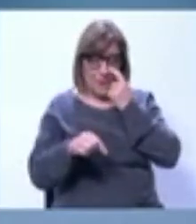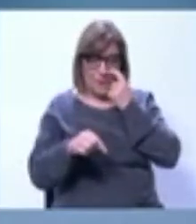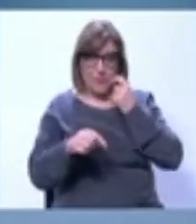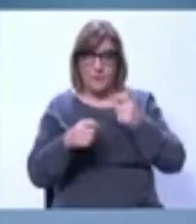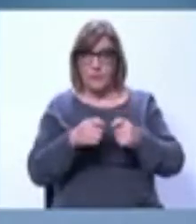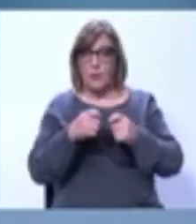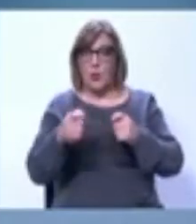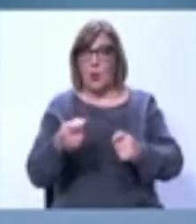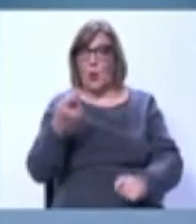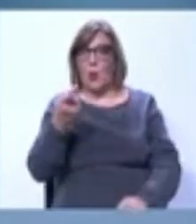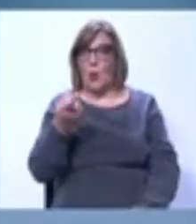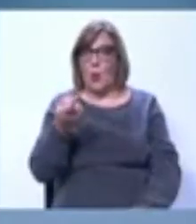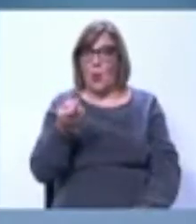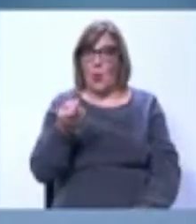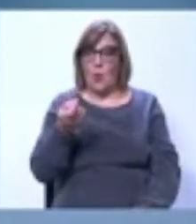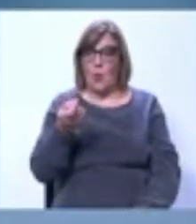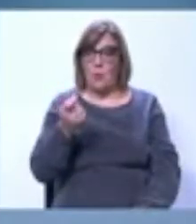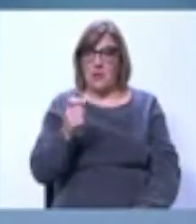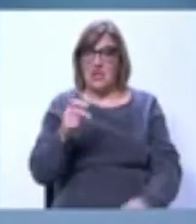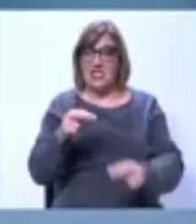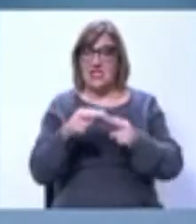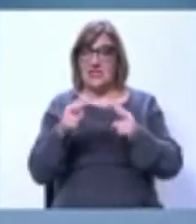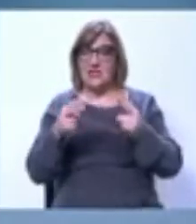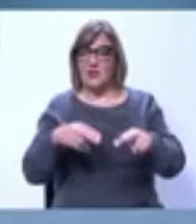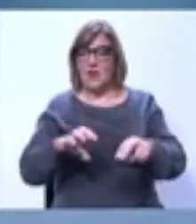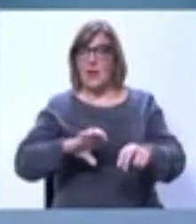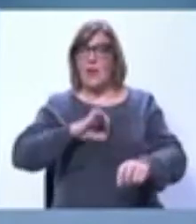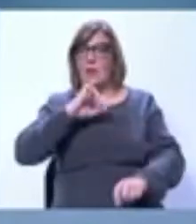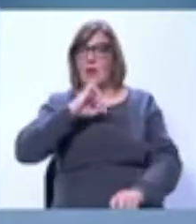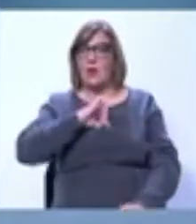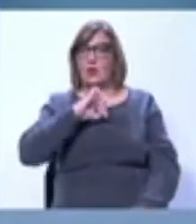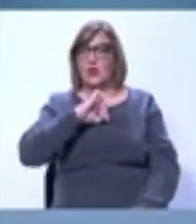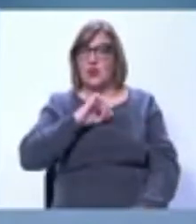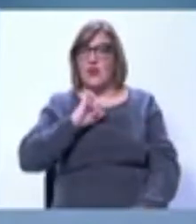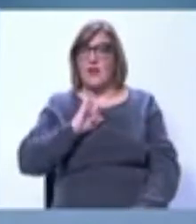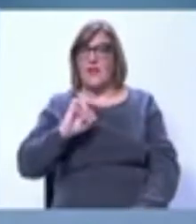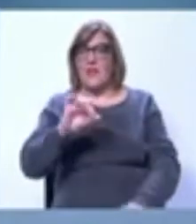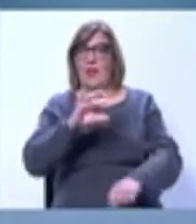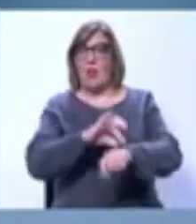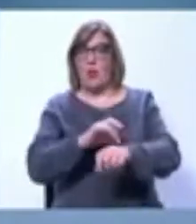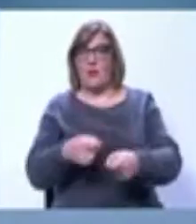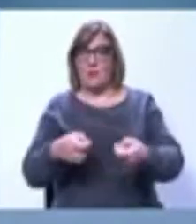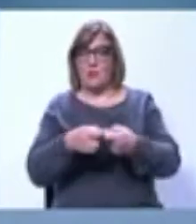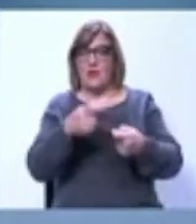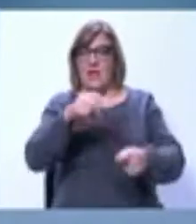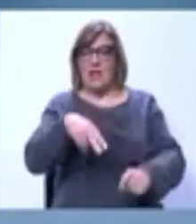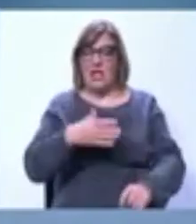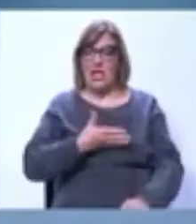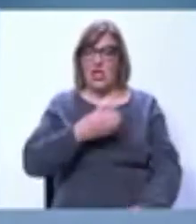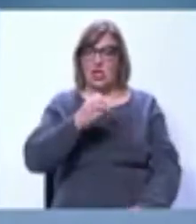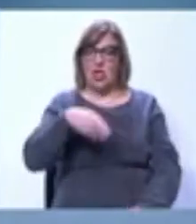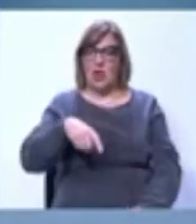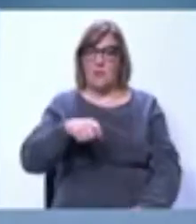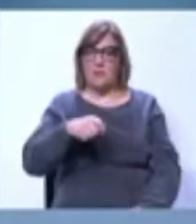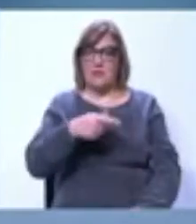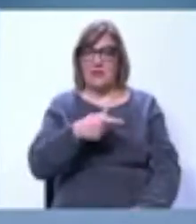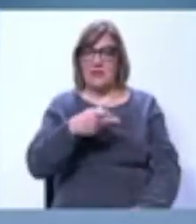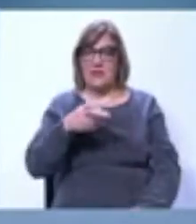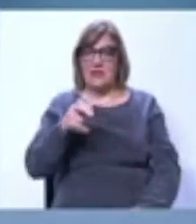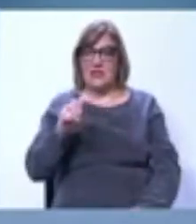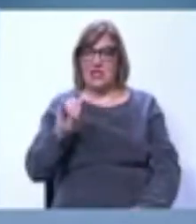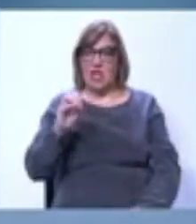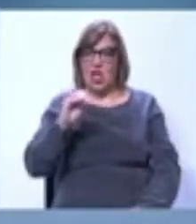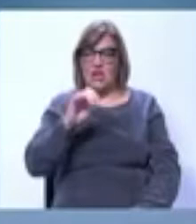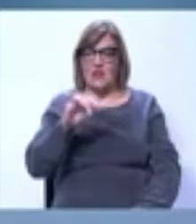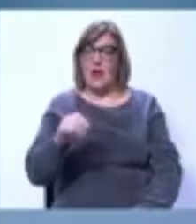durante o mês internacional da consciencialização sobre a endometriose Já percebemos e cada vez